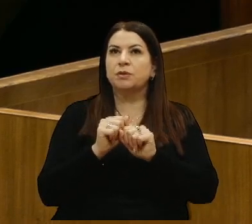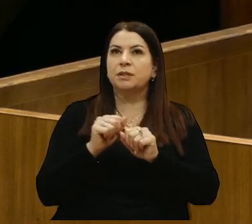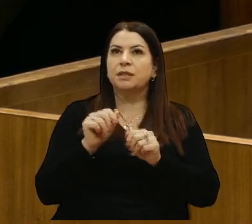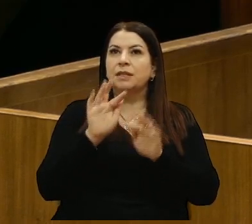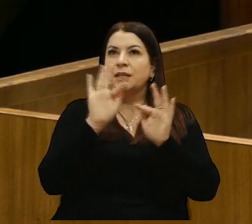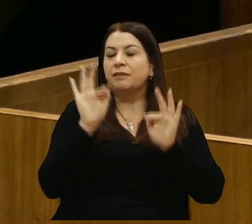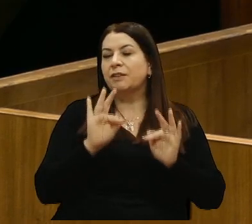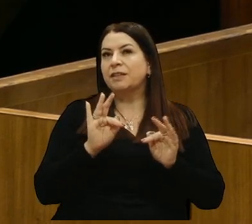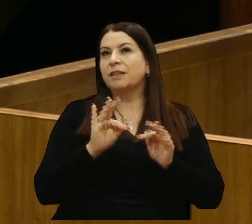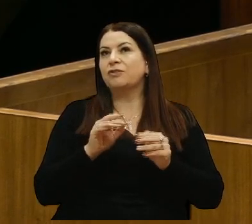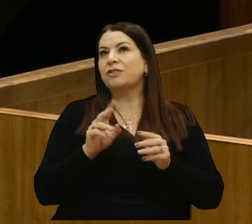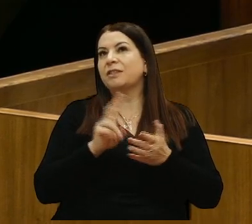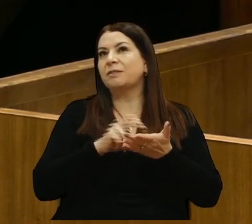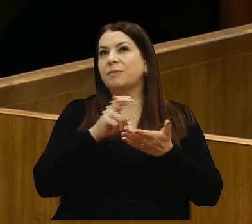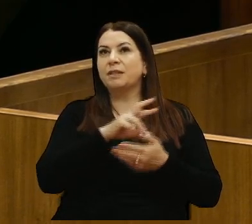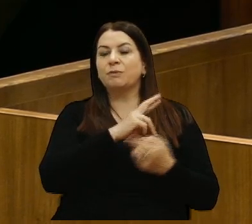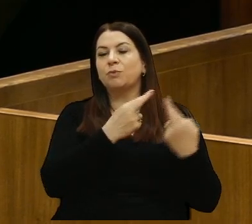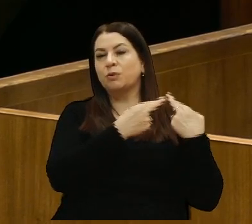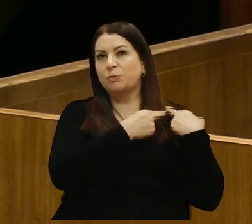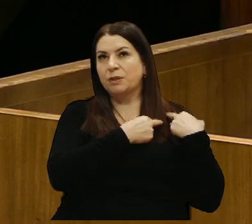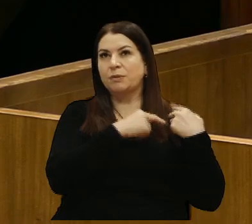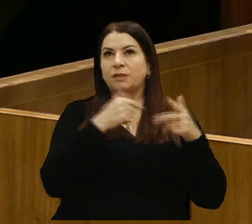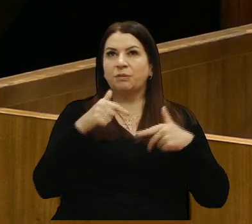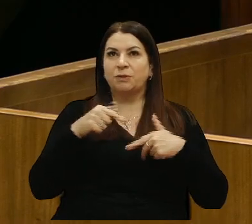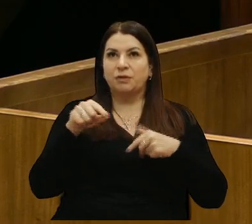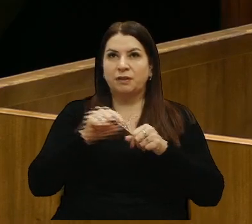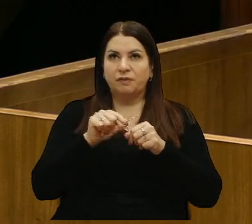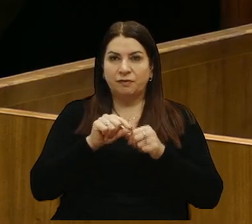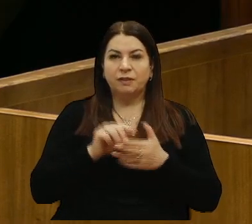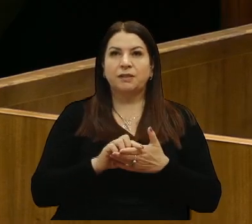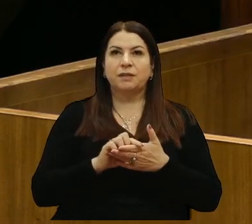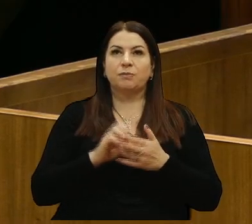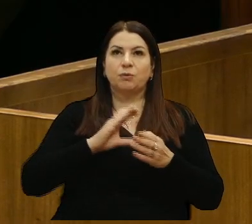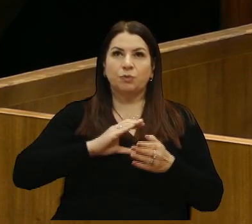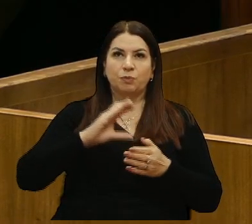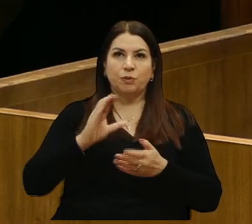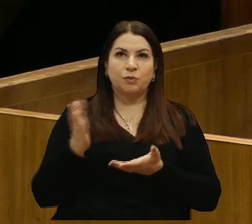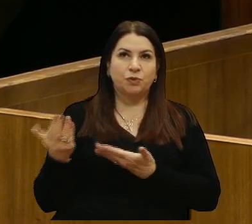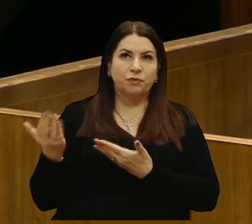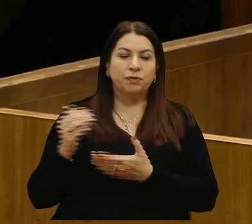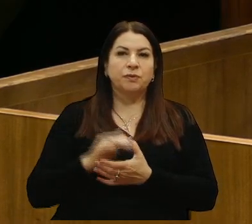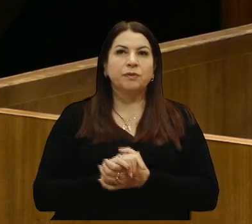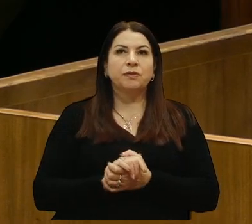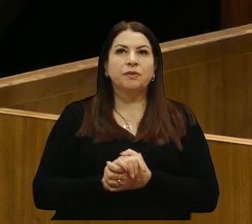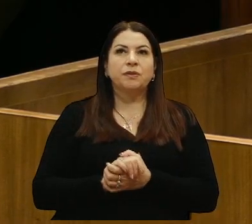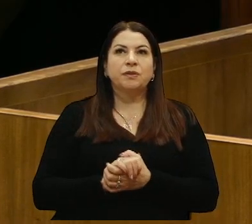de saudar, com muita responsabilidade, o trabalho que vem sendo feito pela Coordenadoria da Juventude.